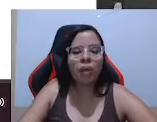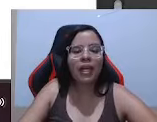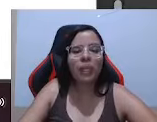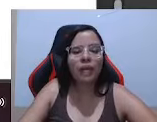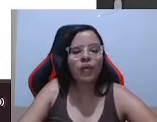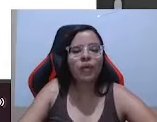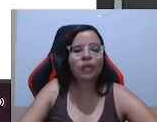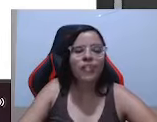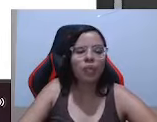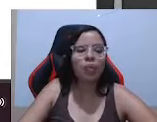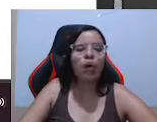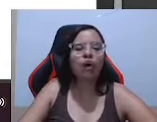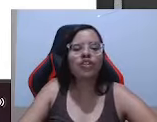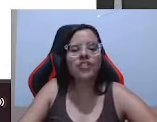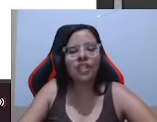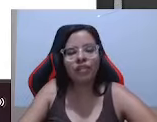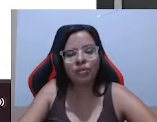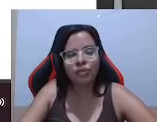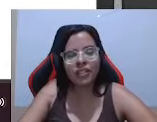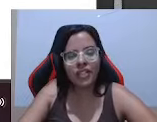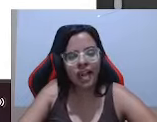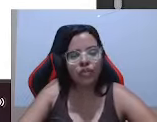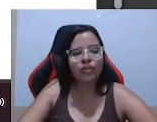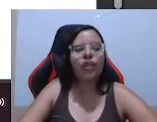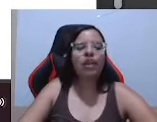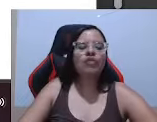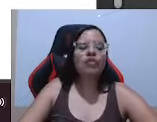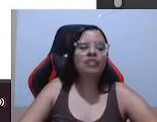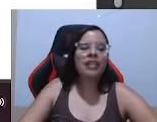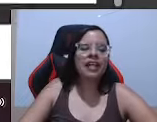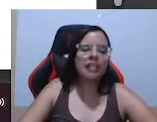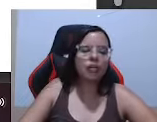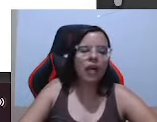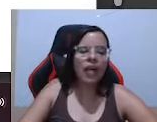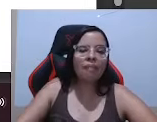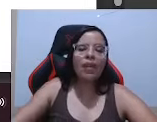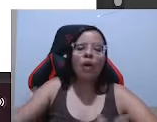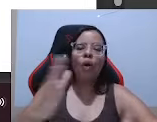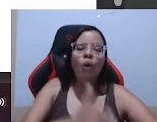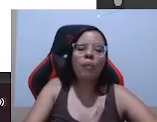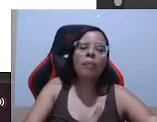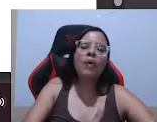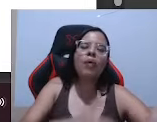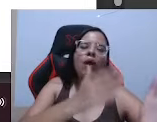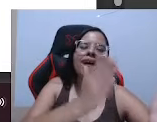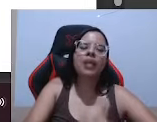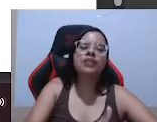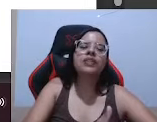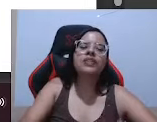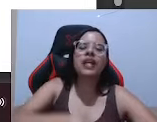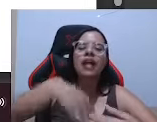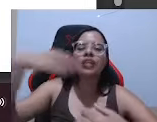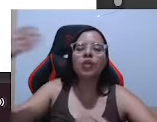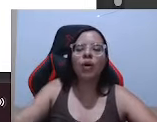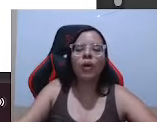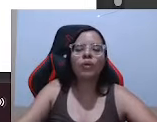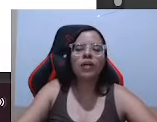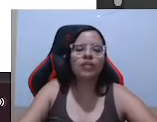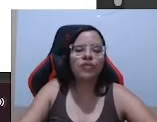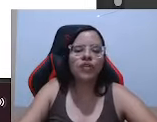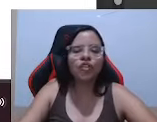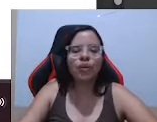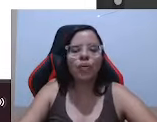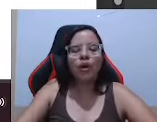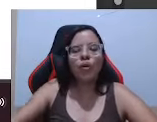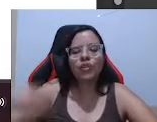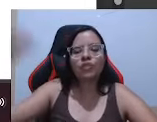do PEB 1. Lembrando que você não pode se inscrever nos dois cargos. Você vai ter que escolher ou o PEB 1, anos iniciais, ou a